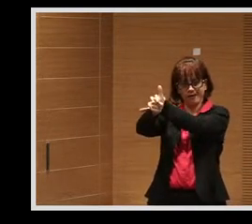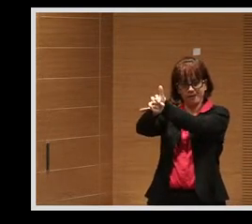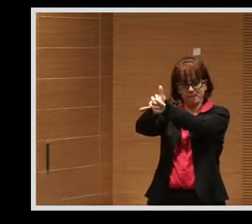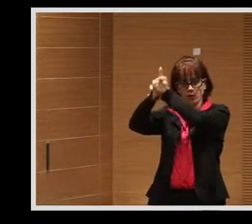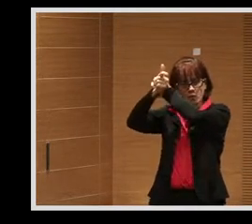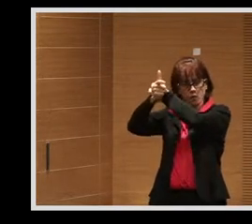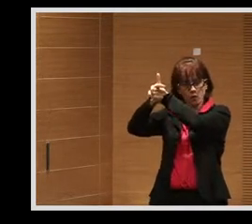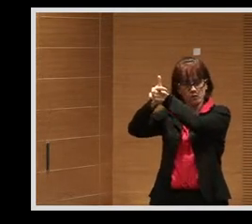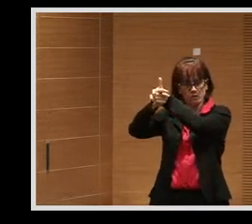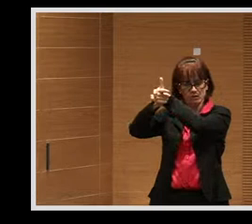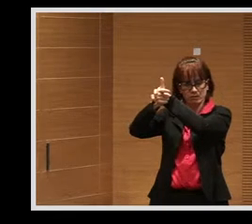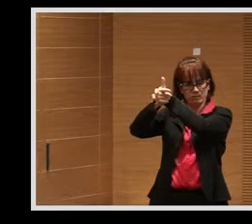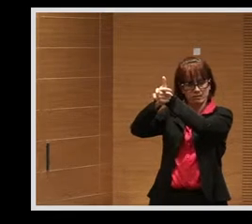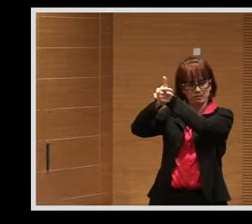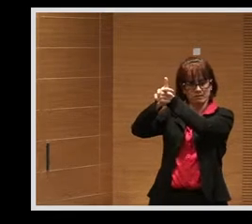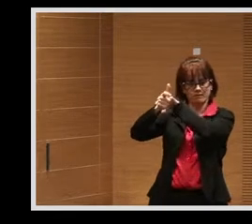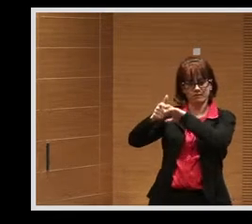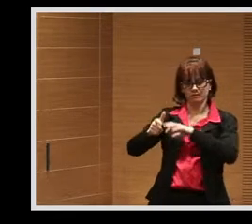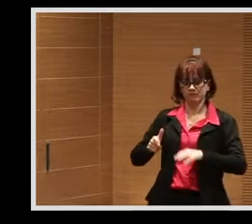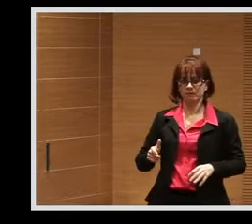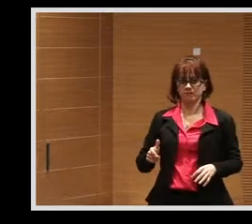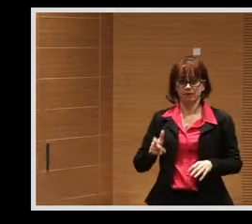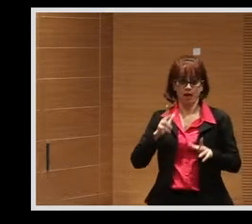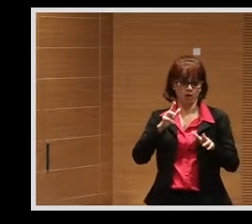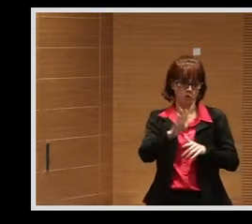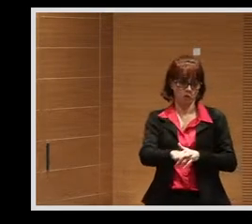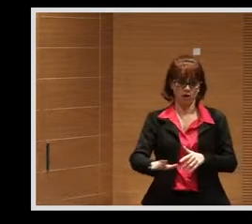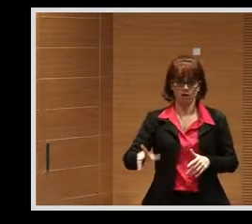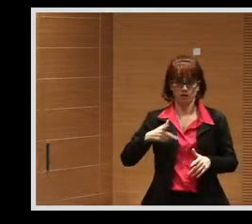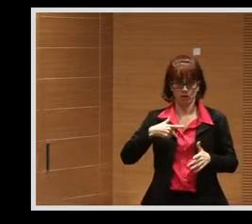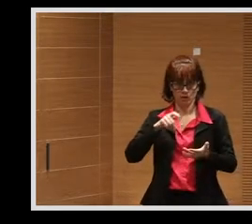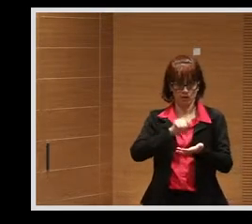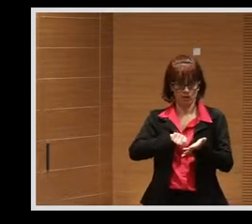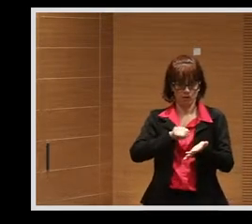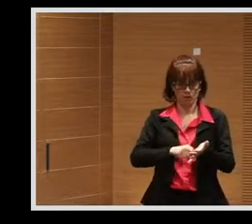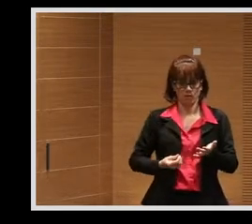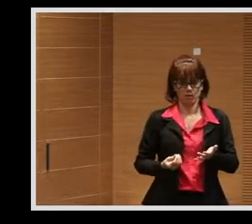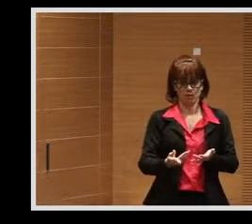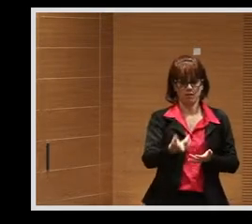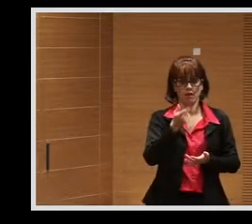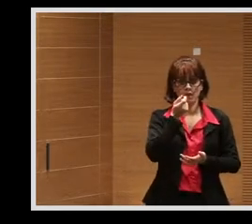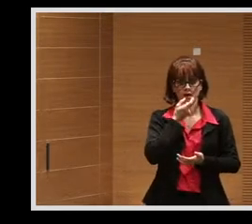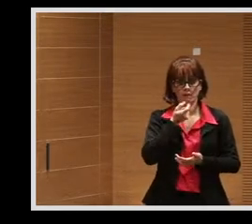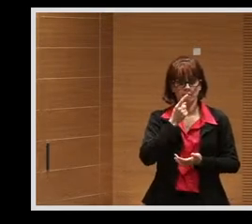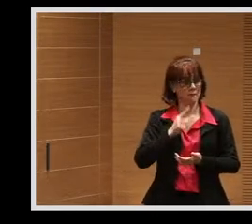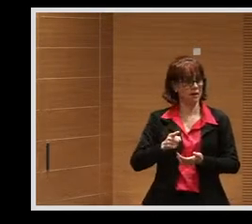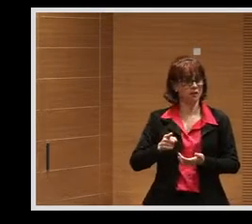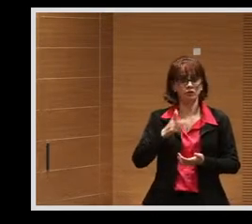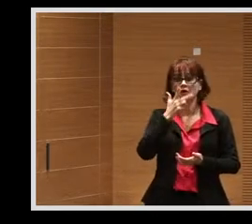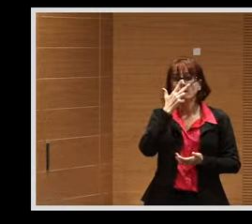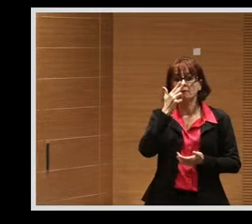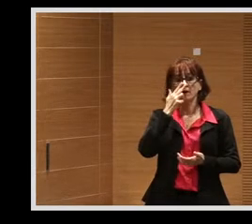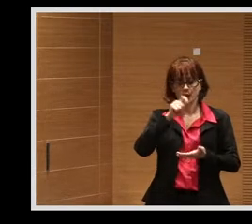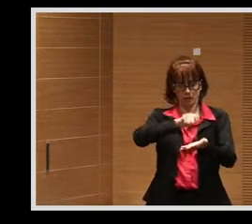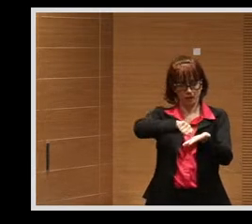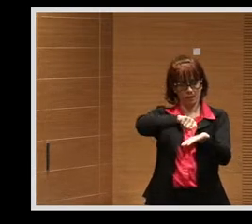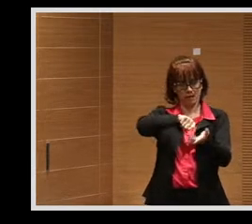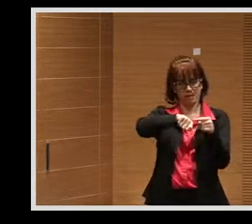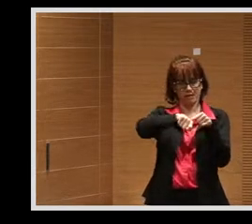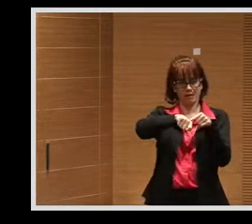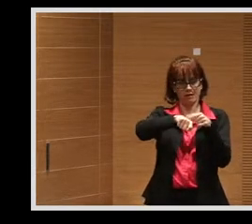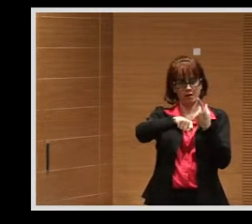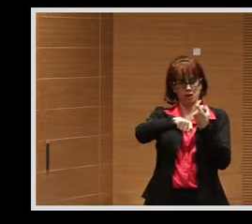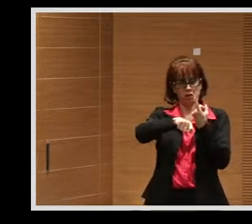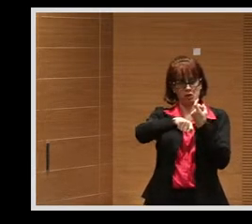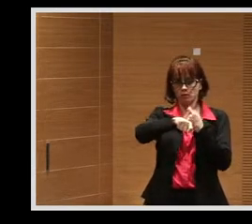carimbo. Né? Então, a gente sair dessa blindagem da cena, né? Às vezes, eu fiquei um